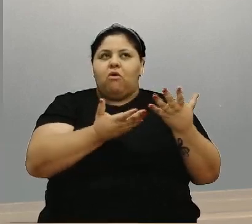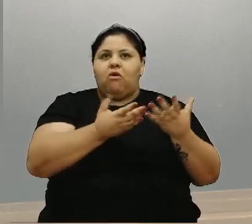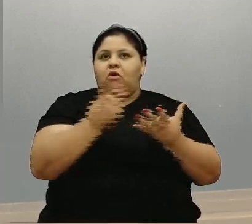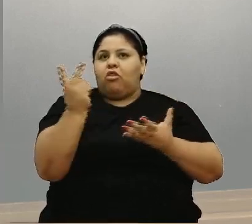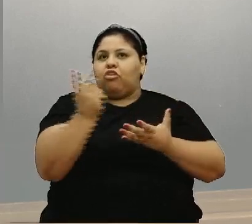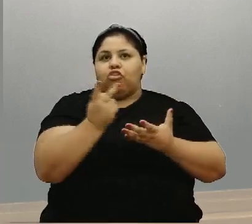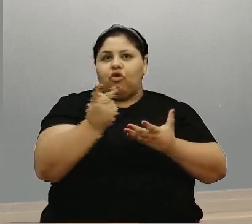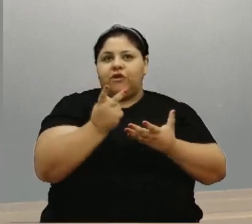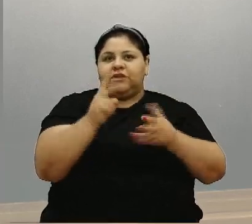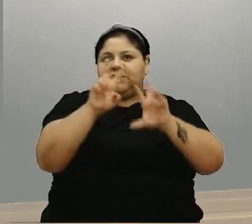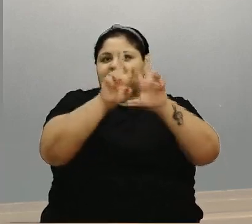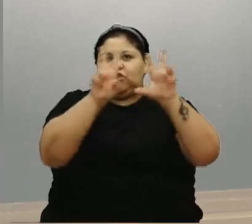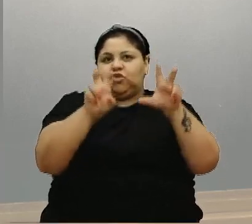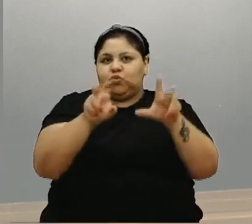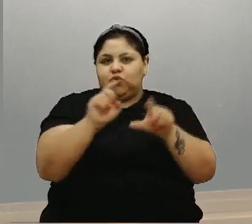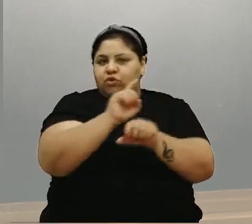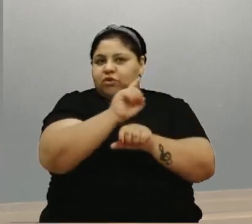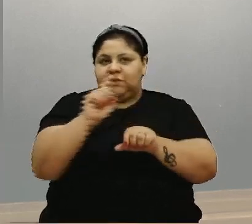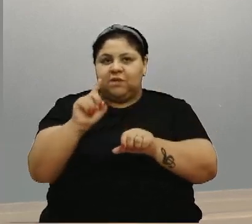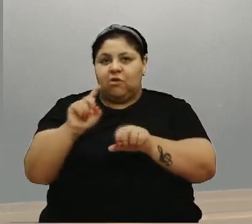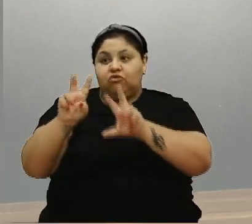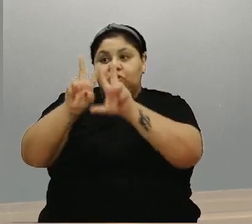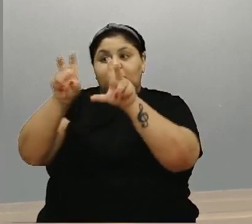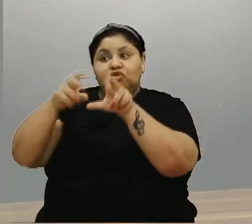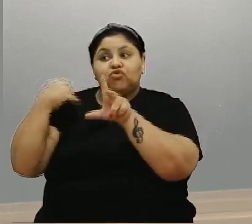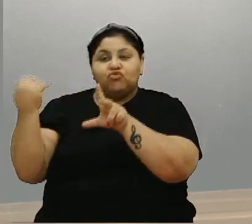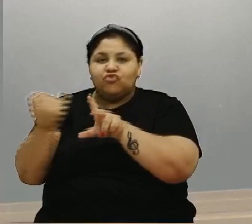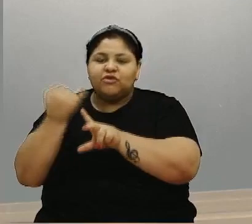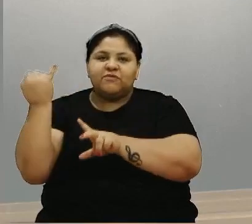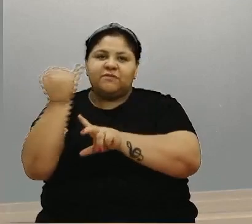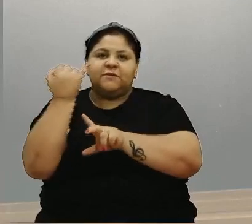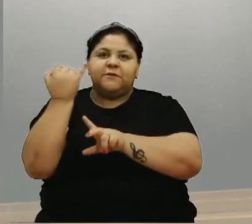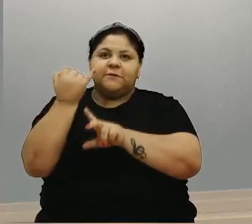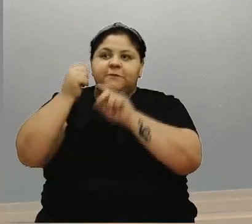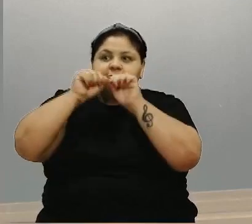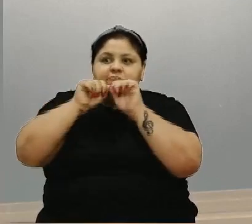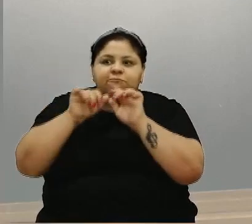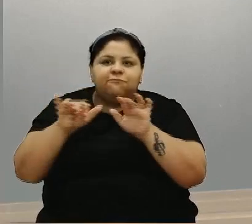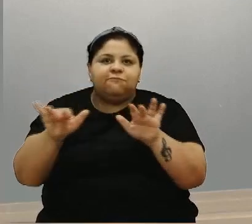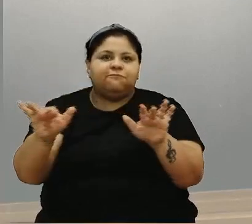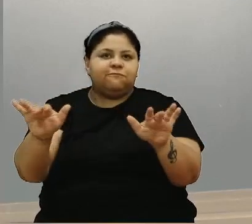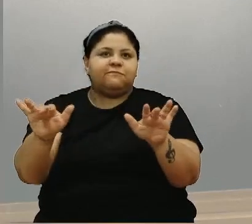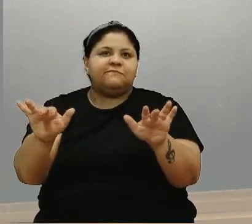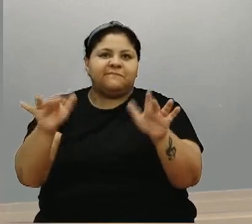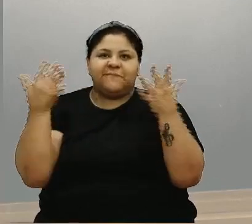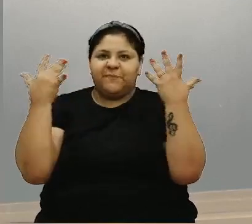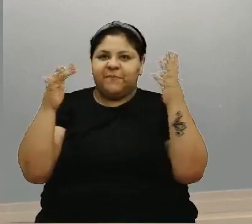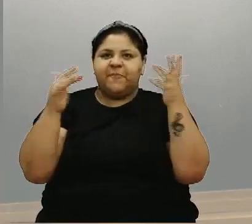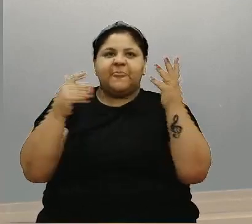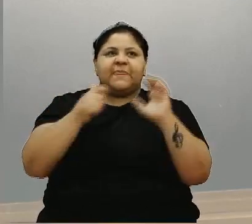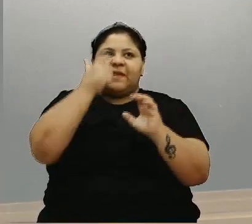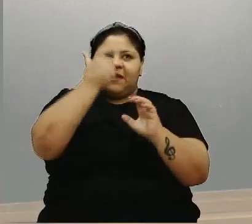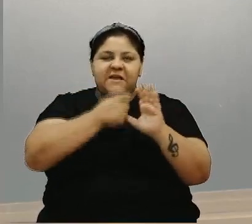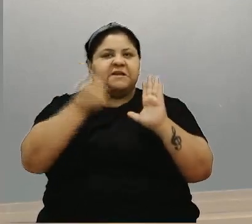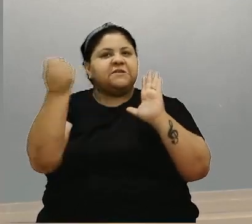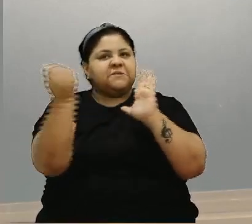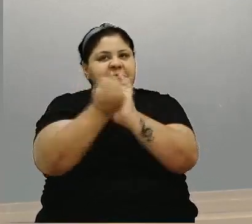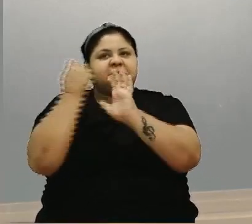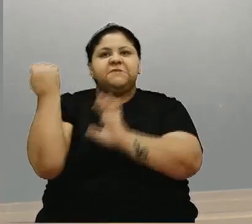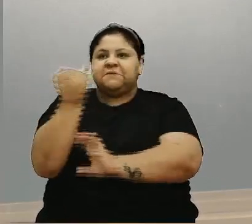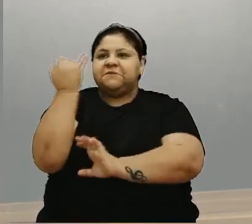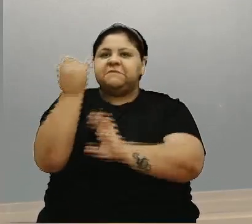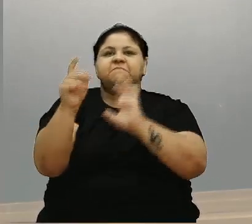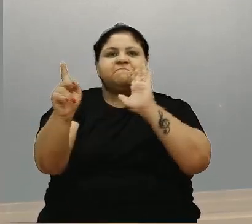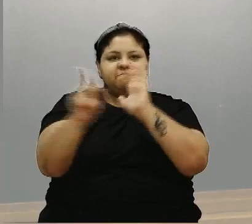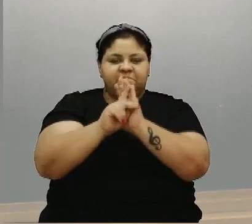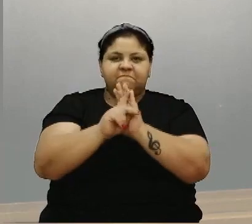duas pautas, são pautas importantes, mas pautas amplas. Então, parabéns, acho simbólico, bem importante esse